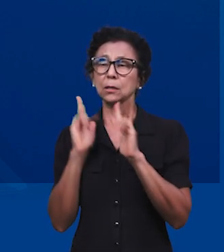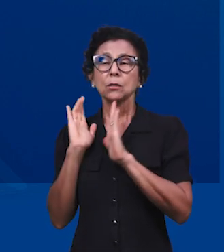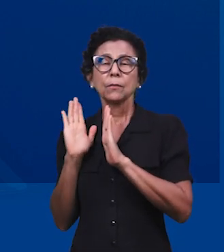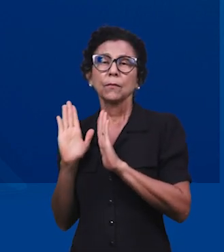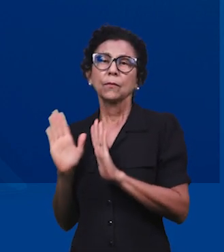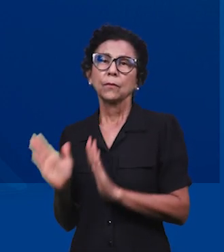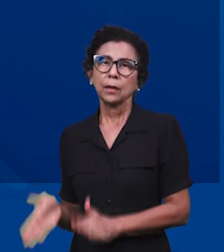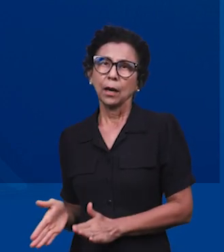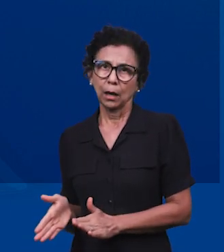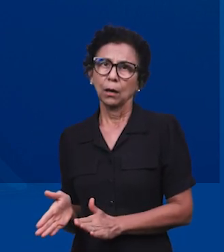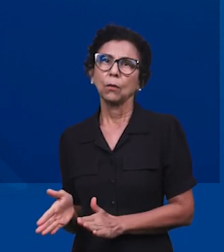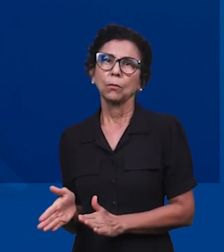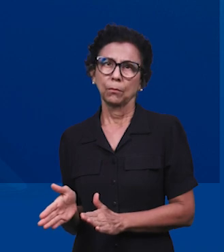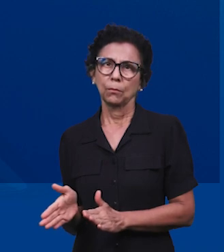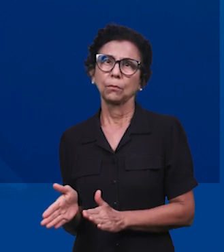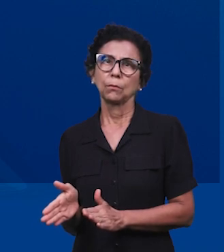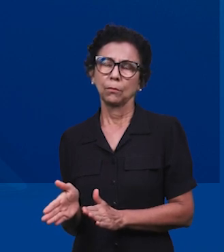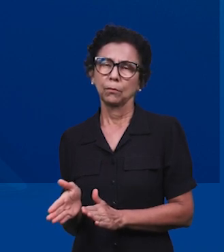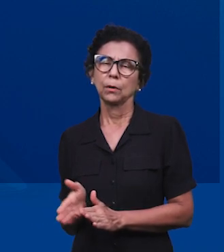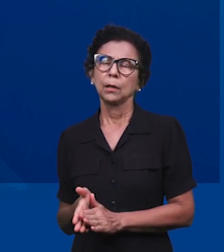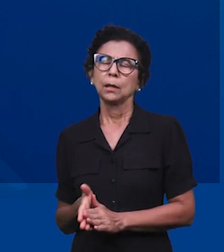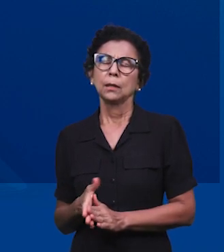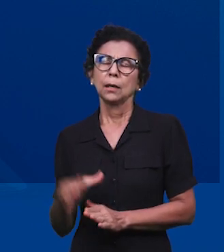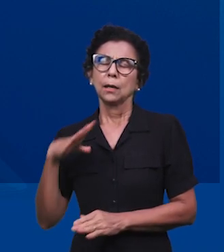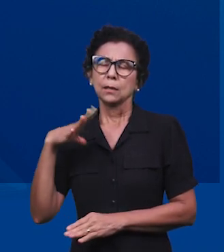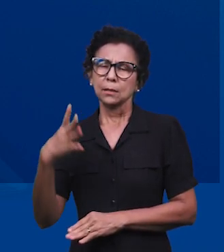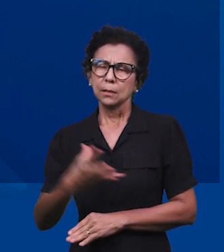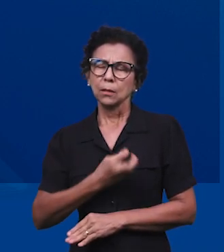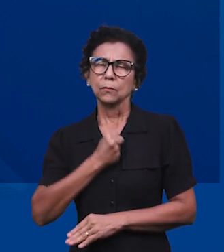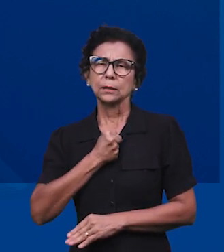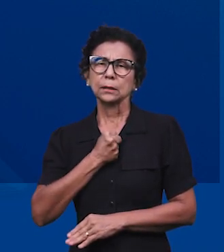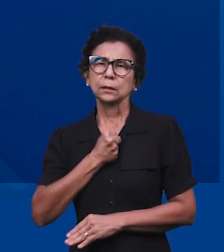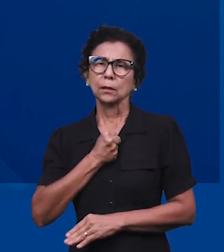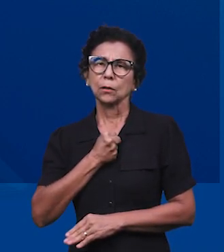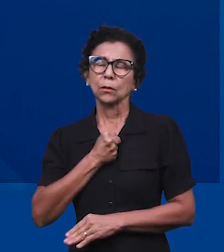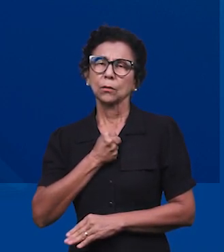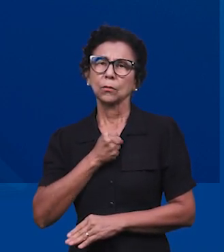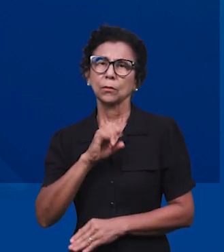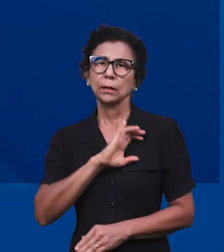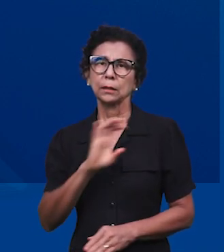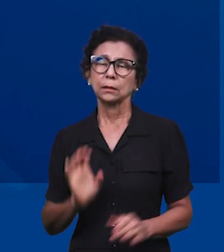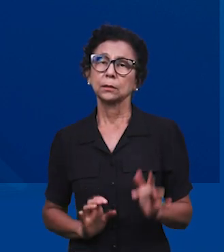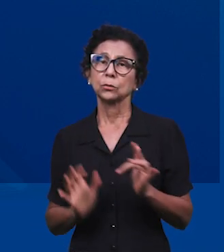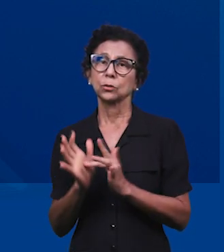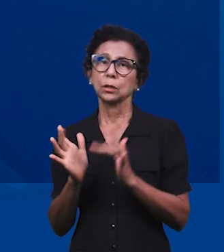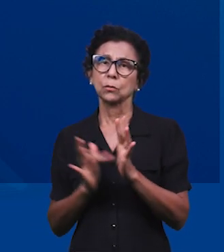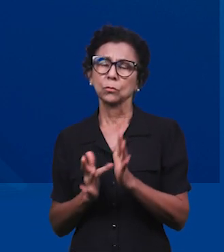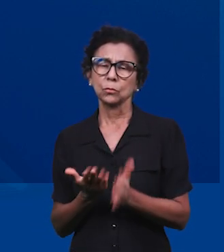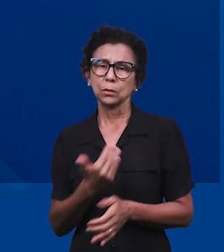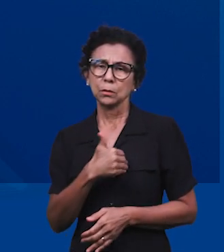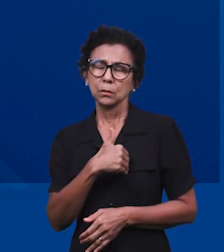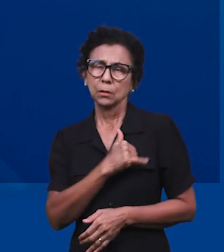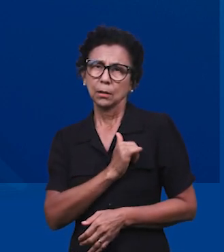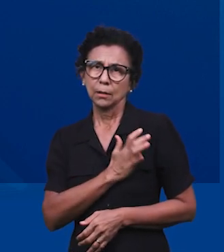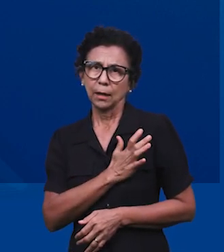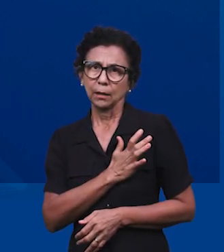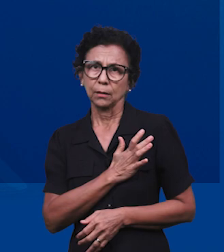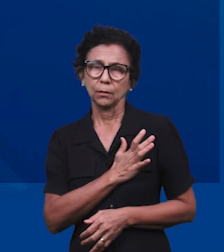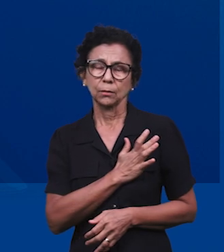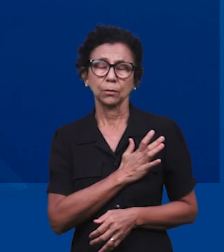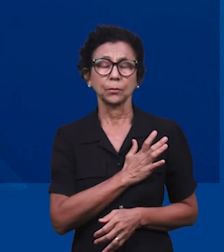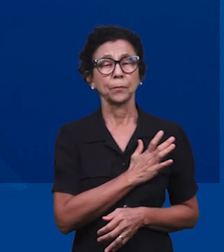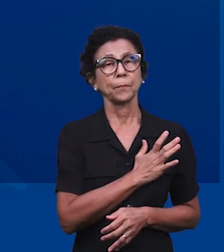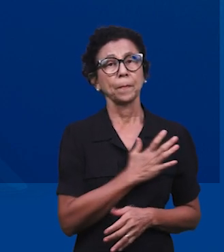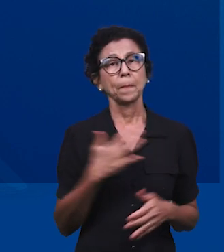corações realmente a salvação em Cristo Jesus. Hoje, enquanto igreja fiel, nós